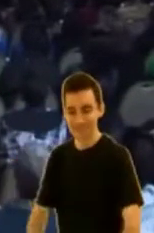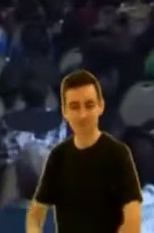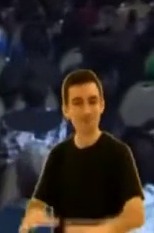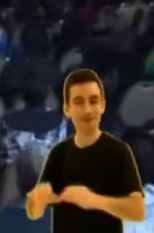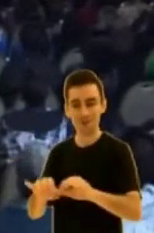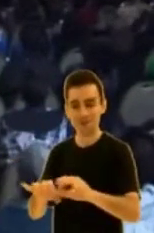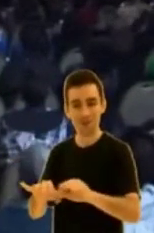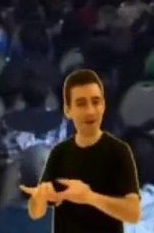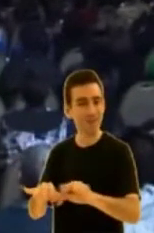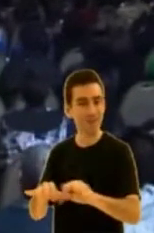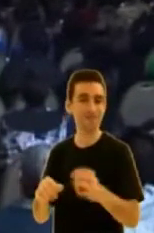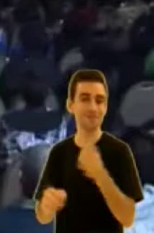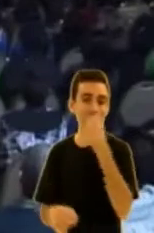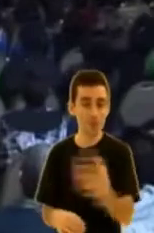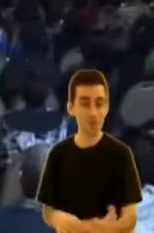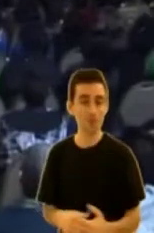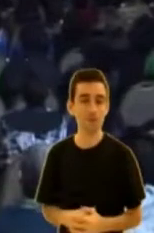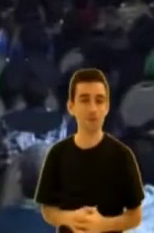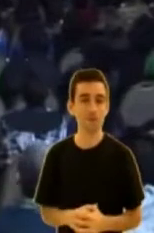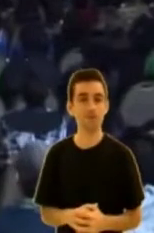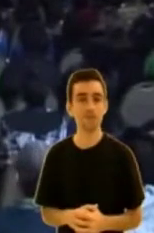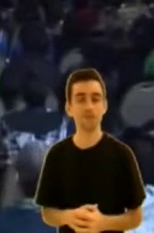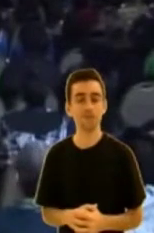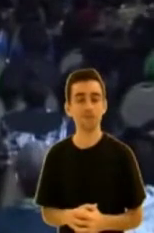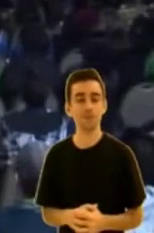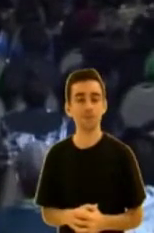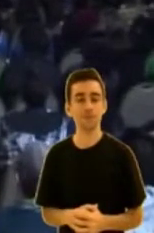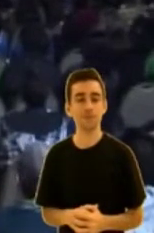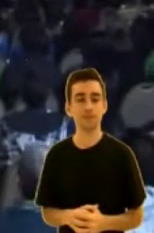Então, o PAR é feito todo ele em